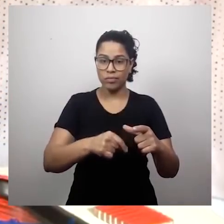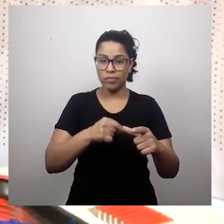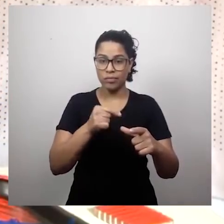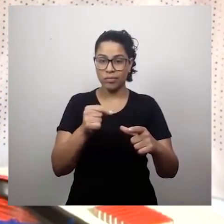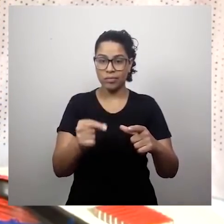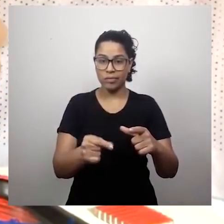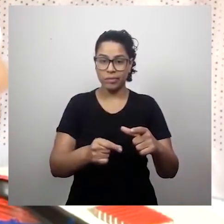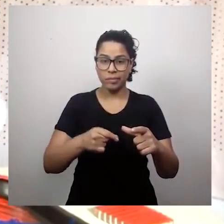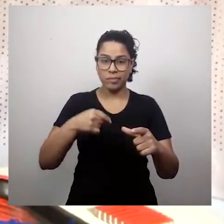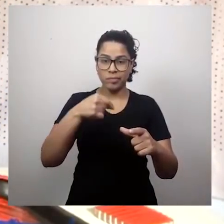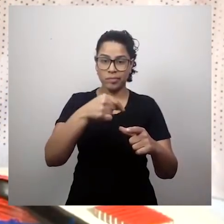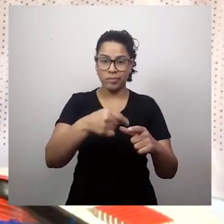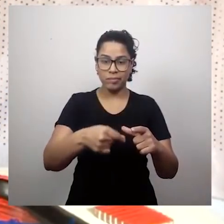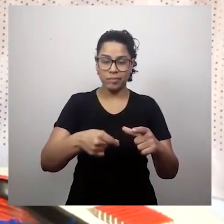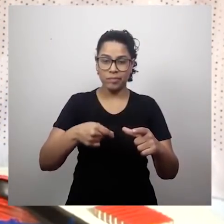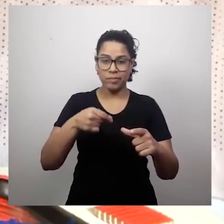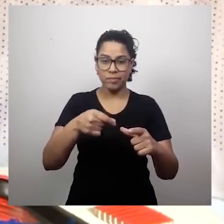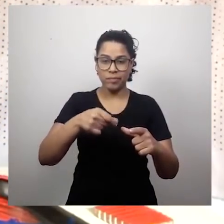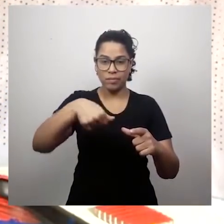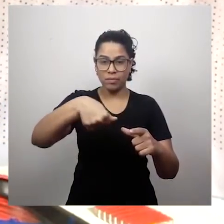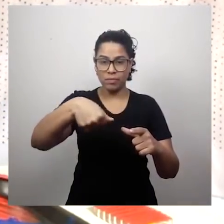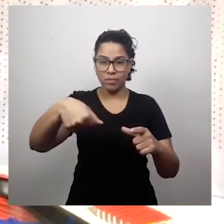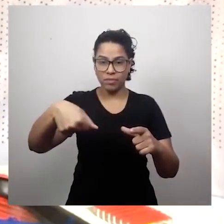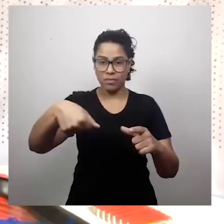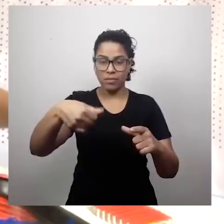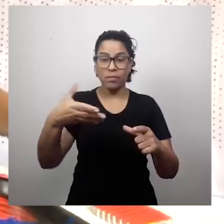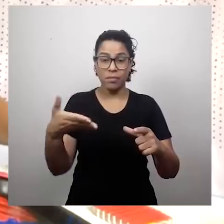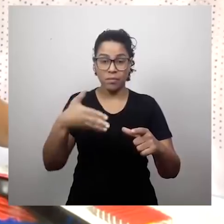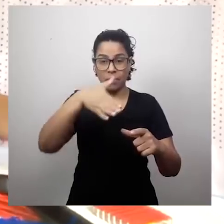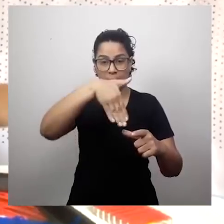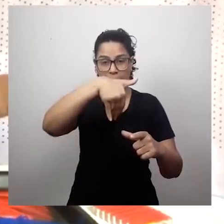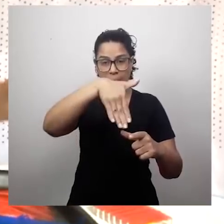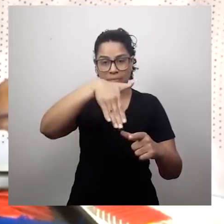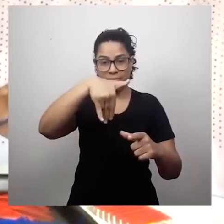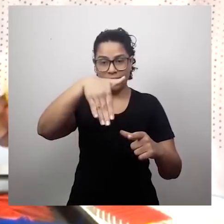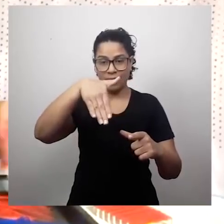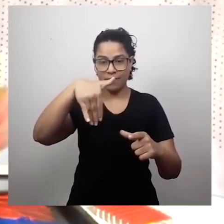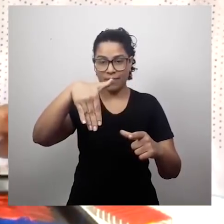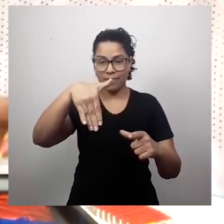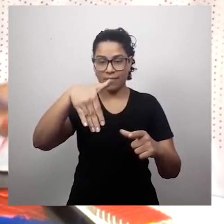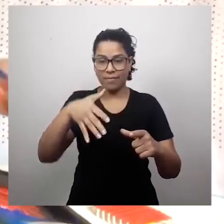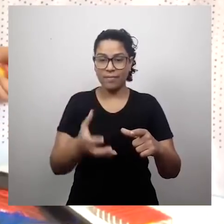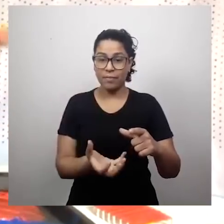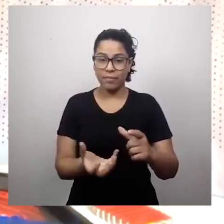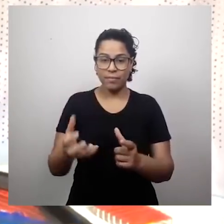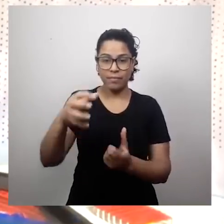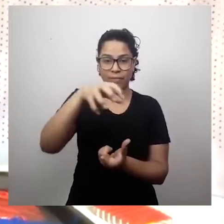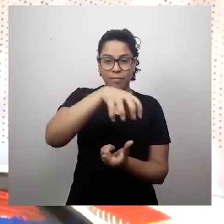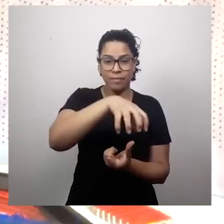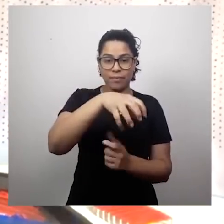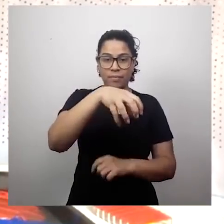potinho com um barbante. Vamos pintar e ver como fica.